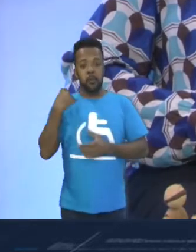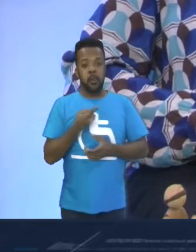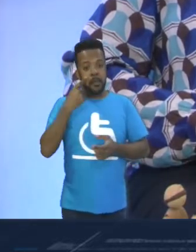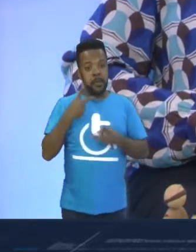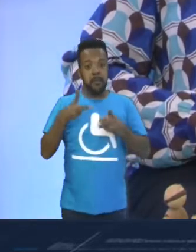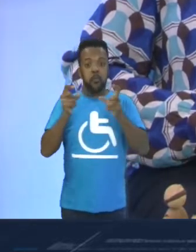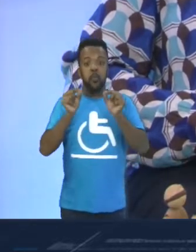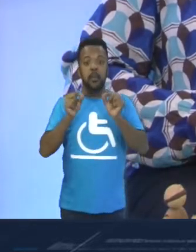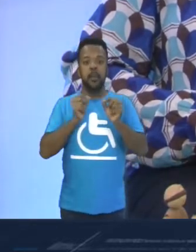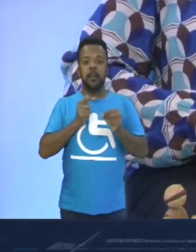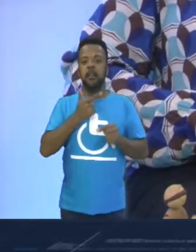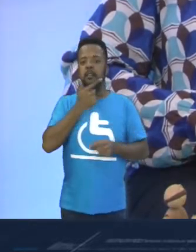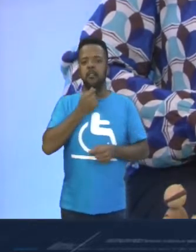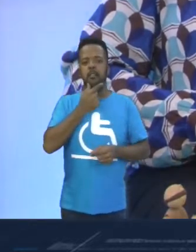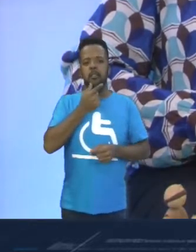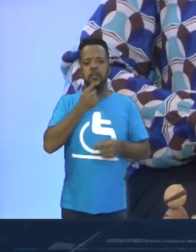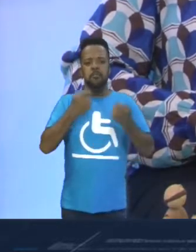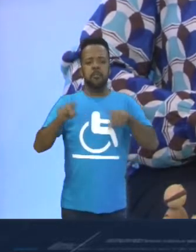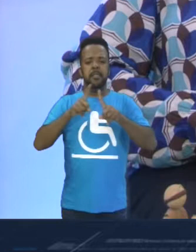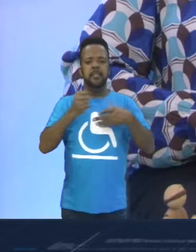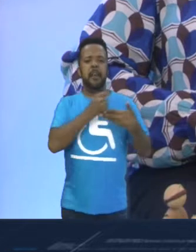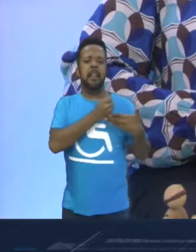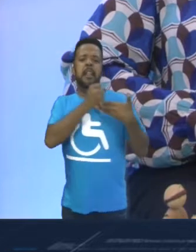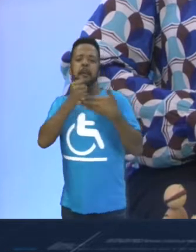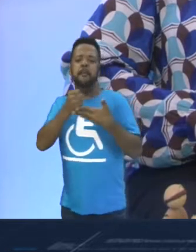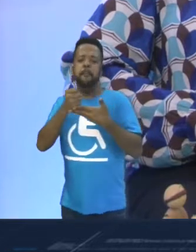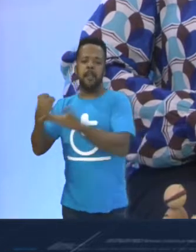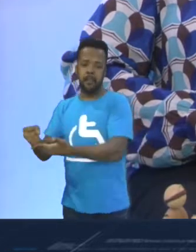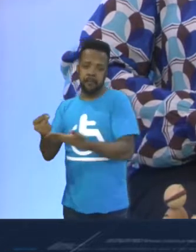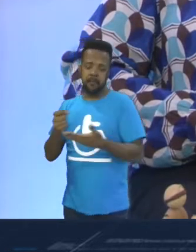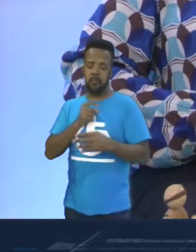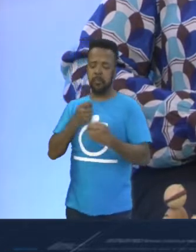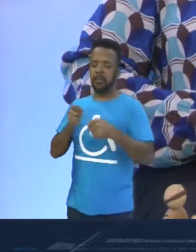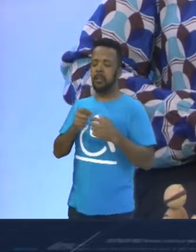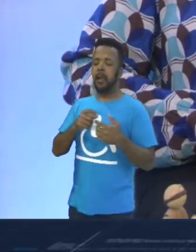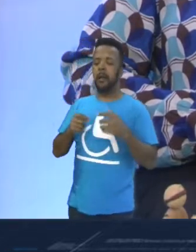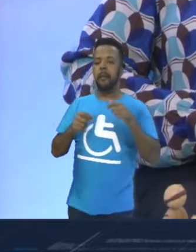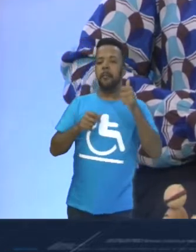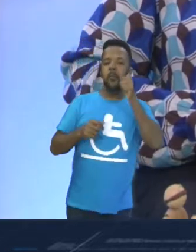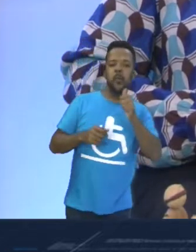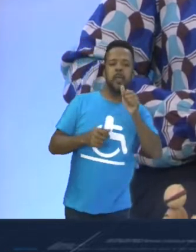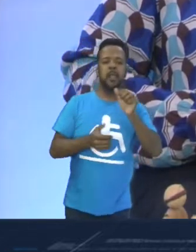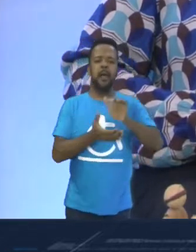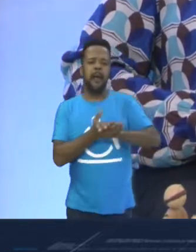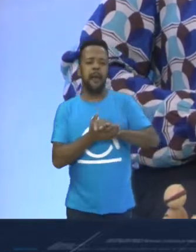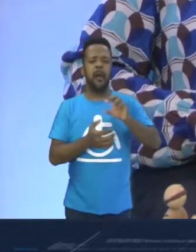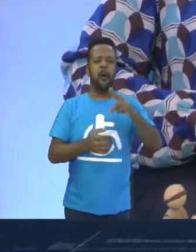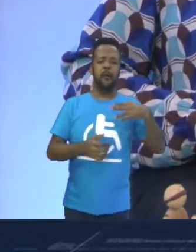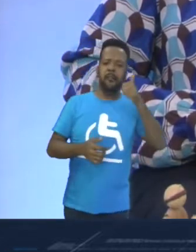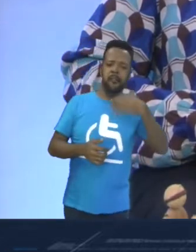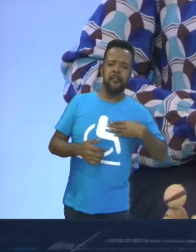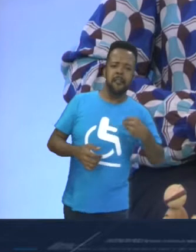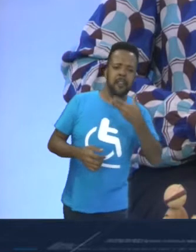vez menos os homens sendo levados para o consultório através das suas esposas ou